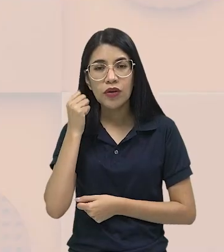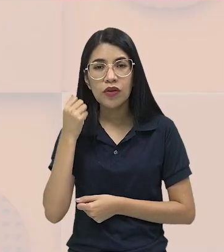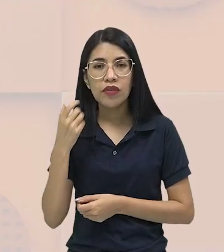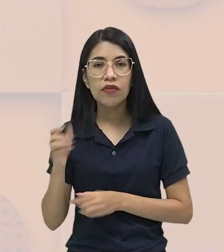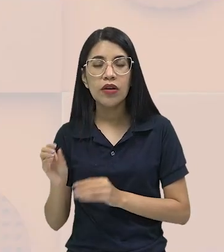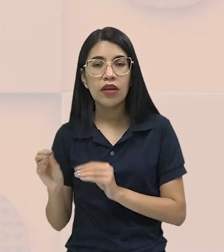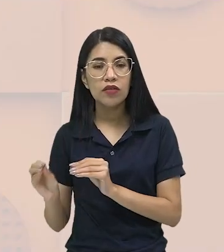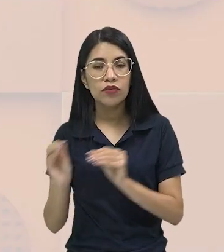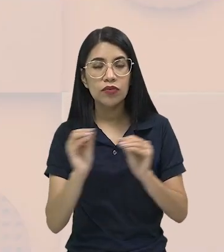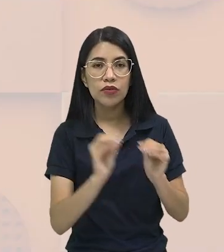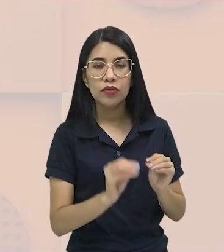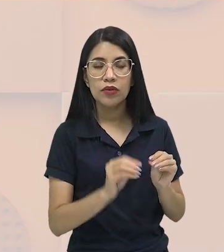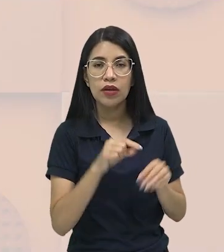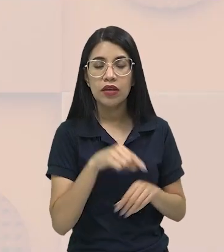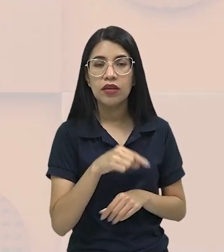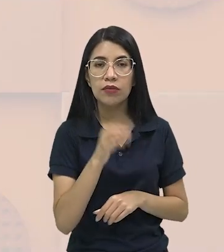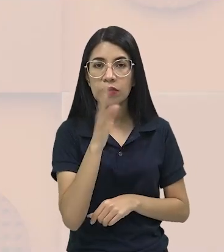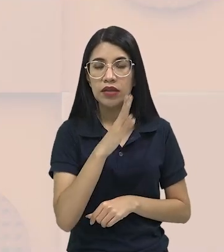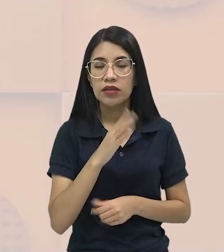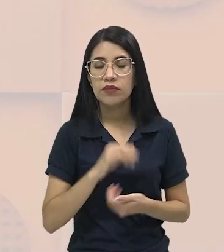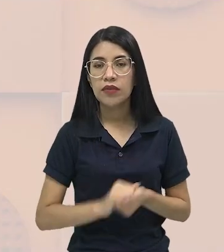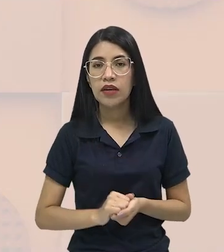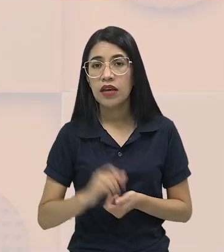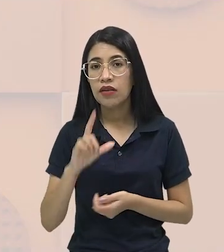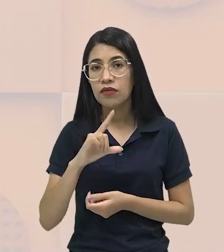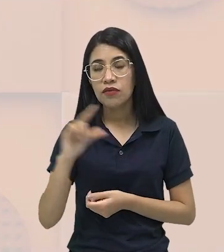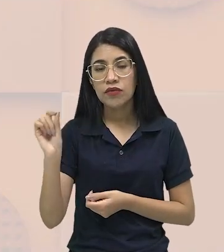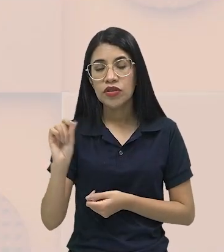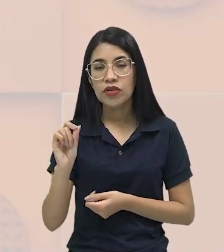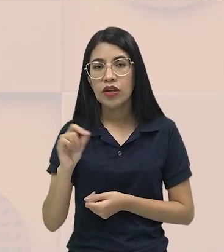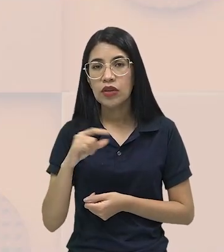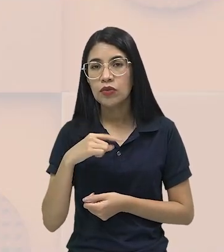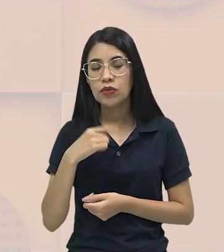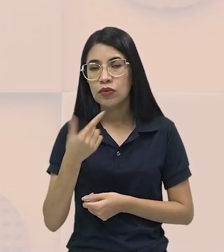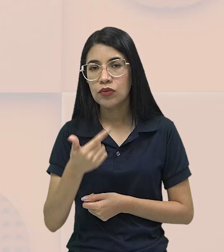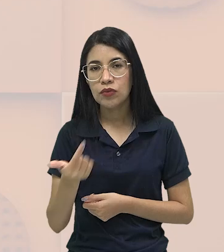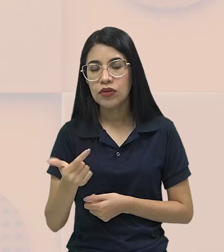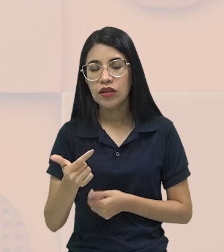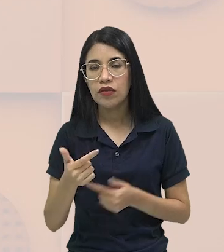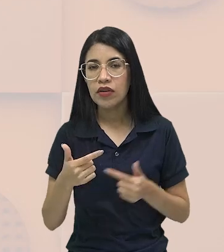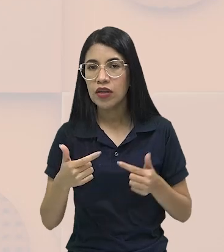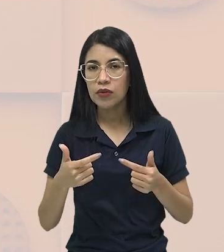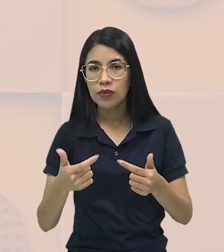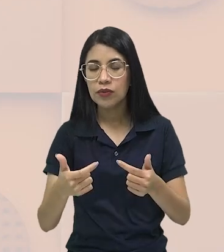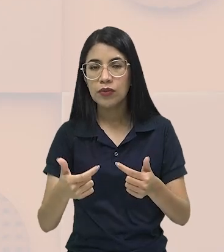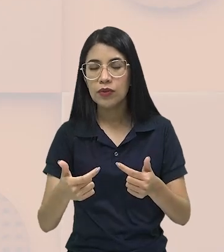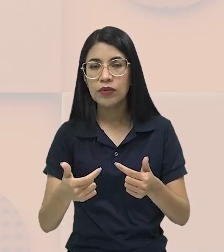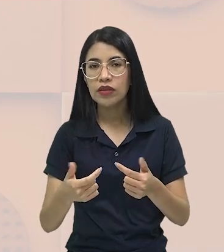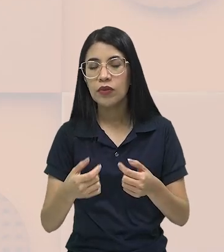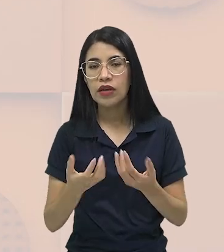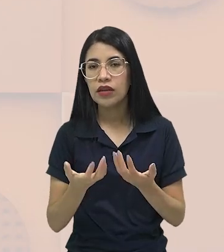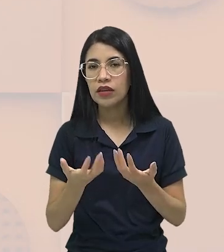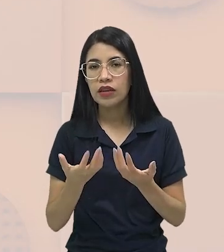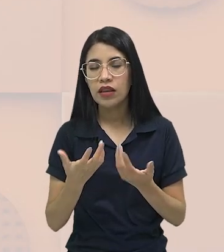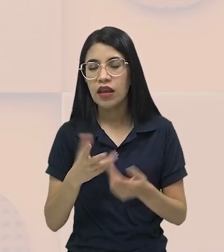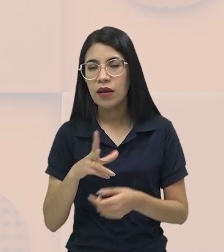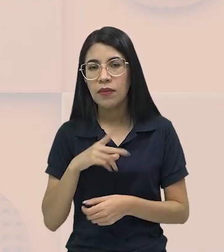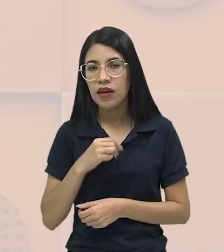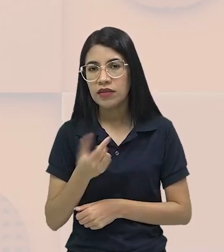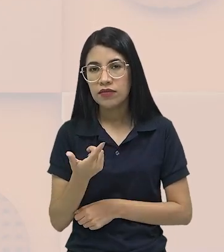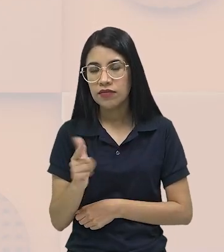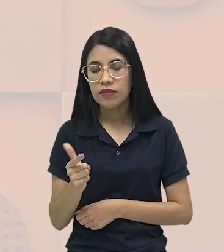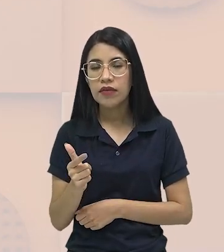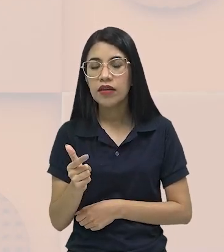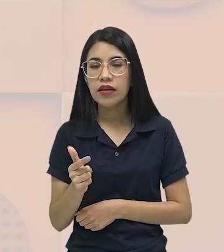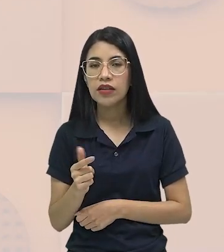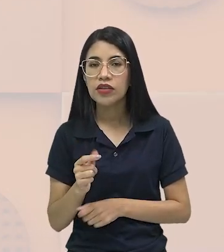para o Brasil? Como uma fuga. Ele não lutou para ser derrotado, né? Logo, ele não merece ter o território de volta, porque ele não está